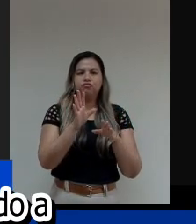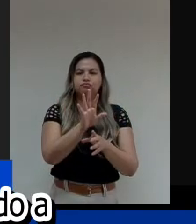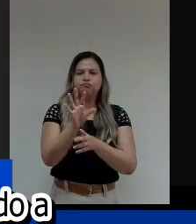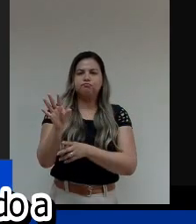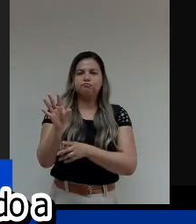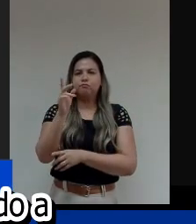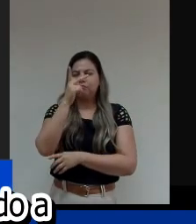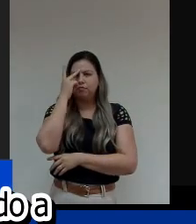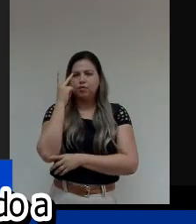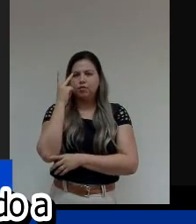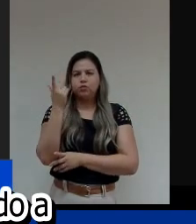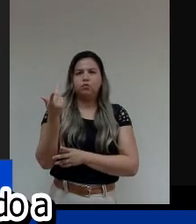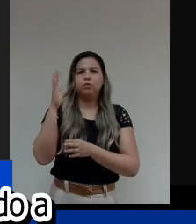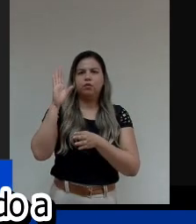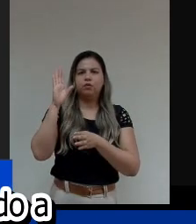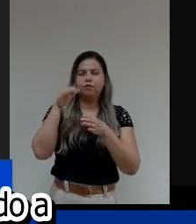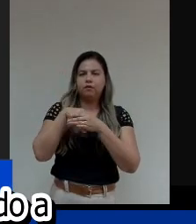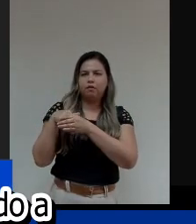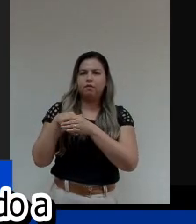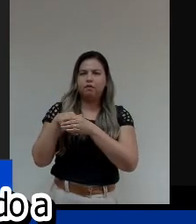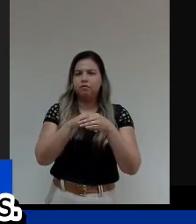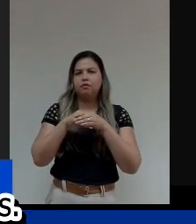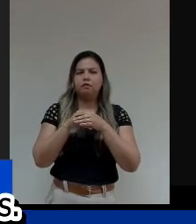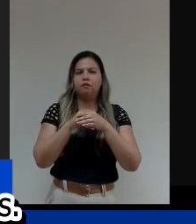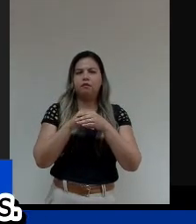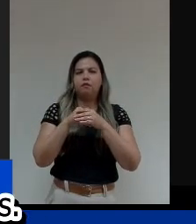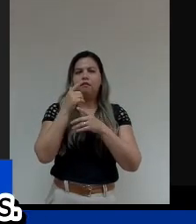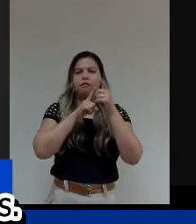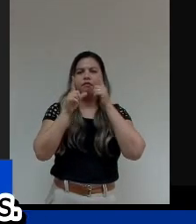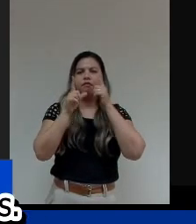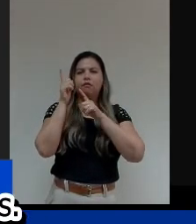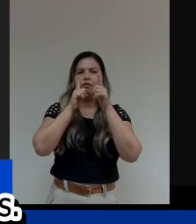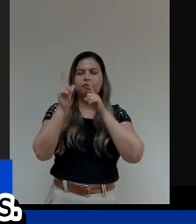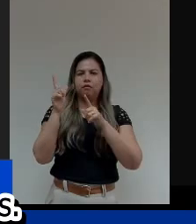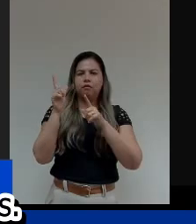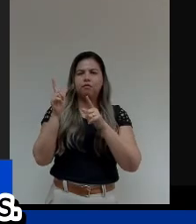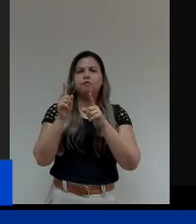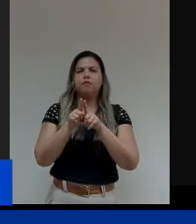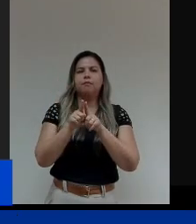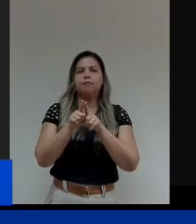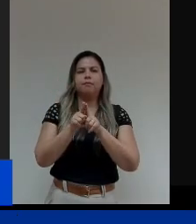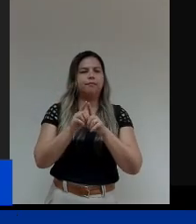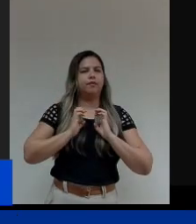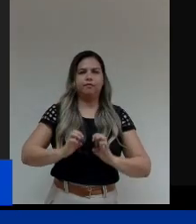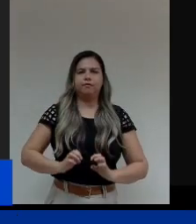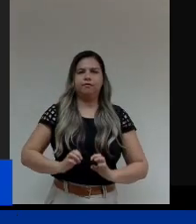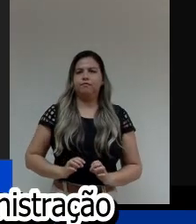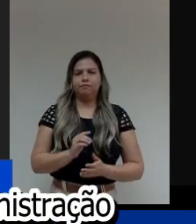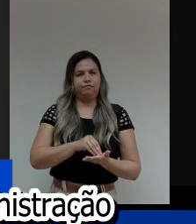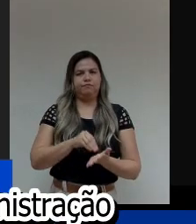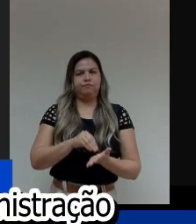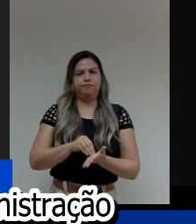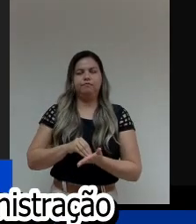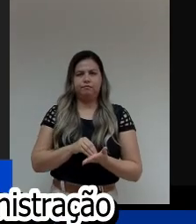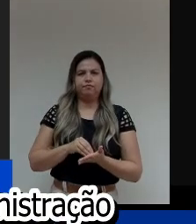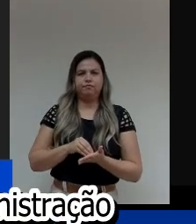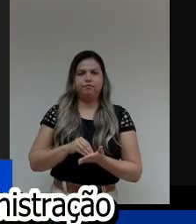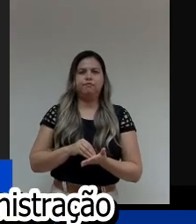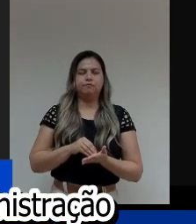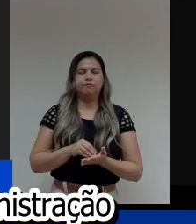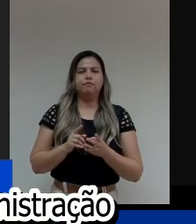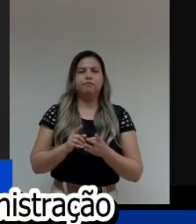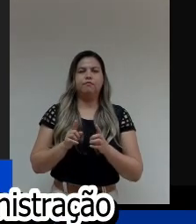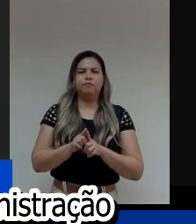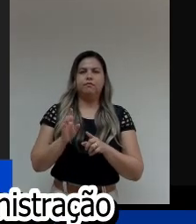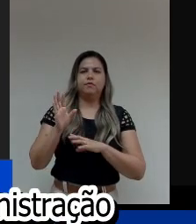aumentar a visibilidade do candidato, ferindo a isonomia do pleito e a ética nas campanhas. Afirmou que o candidato